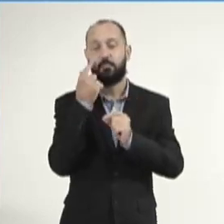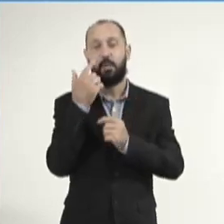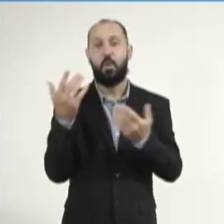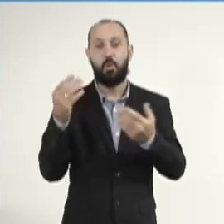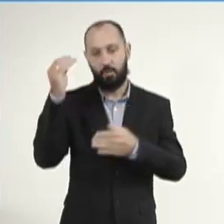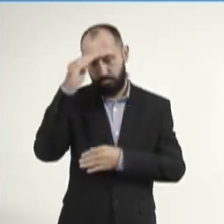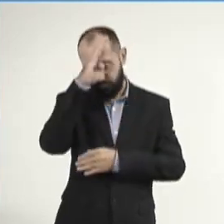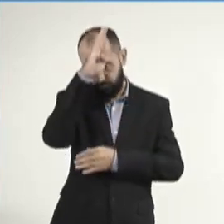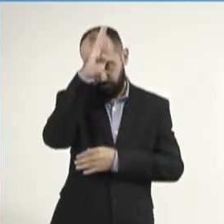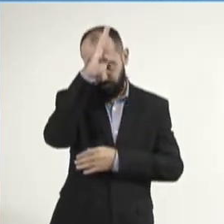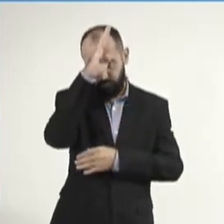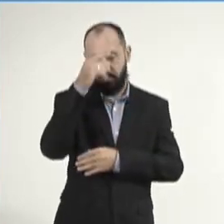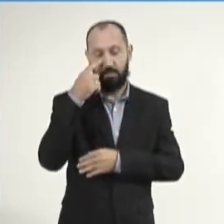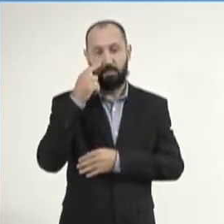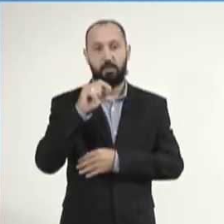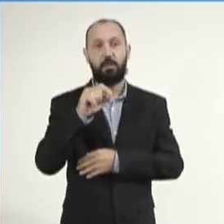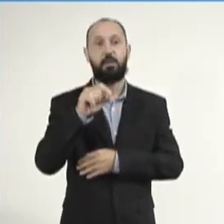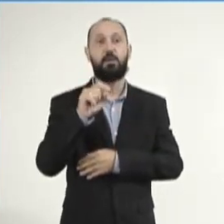Bolsonaro,